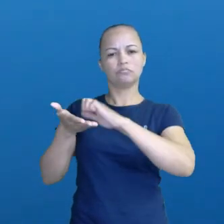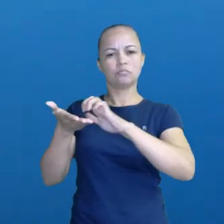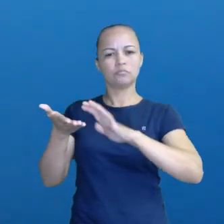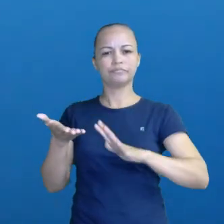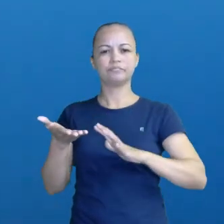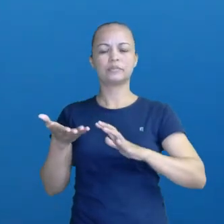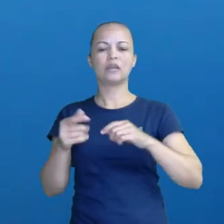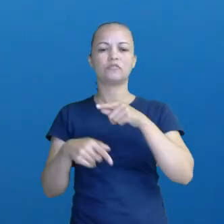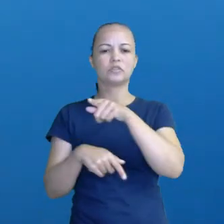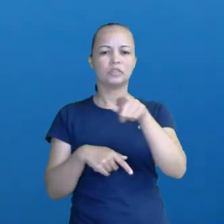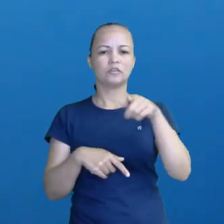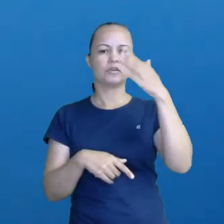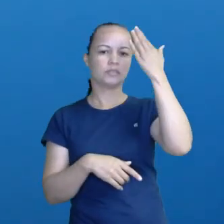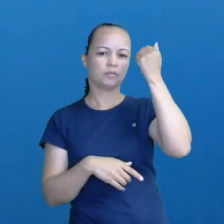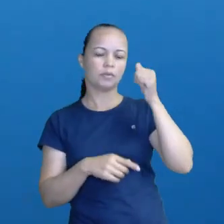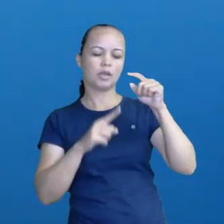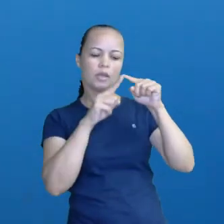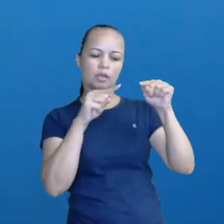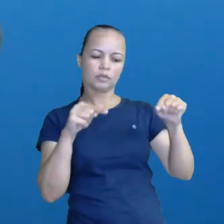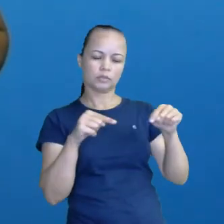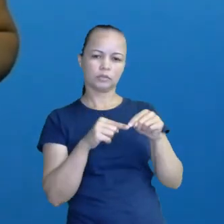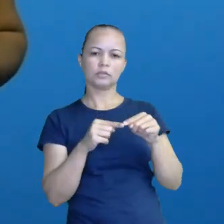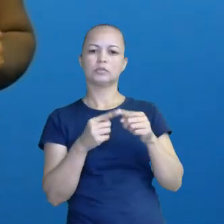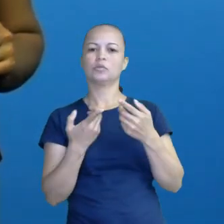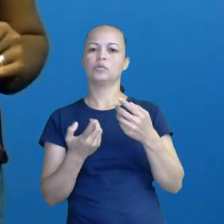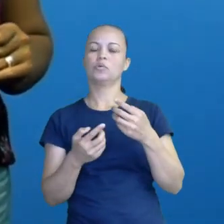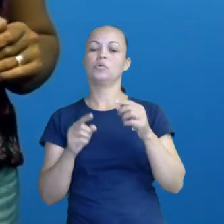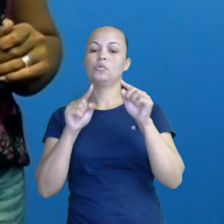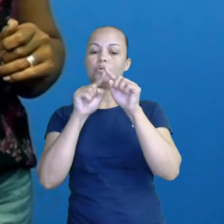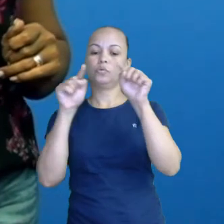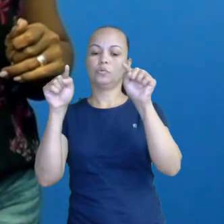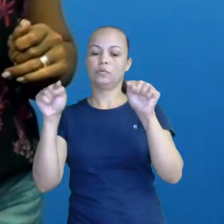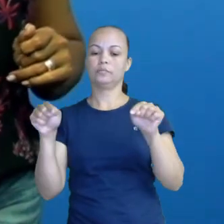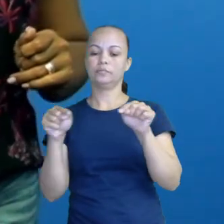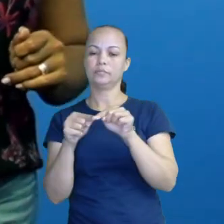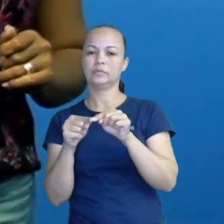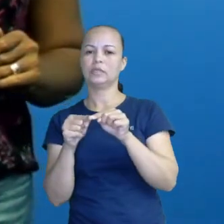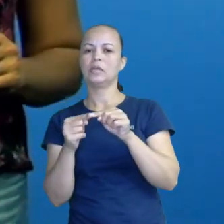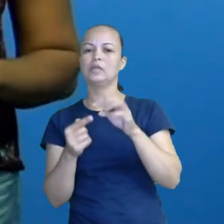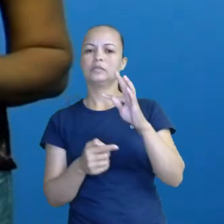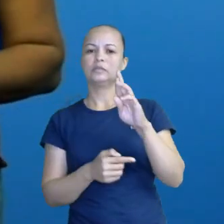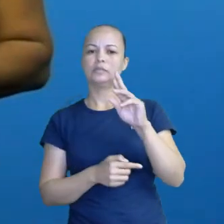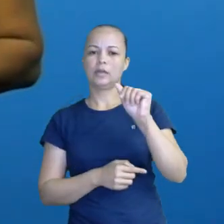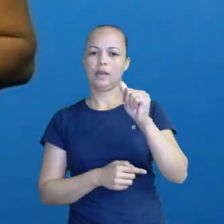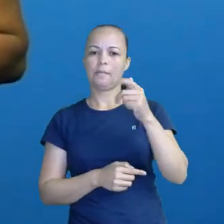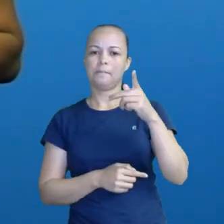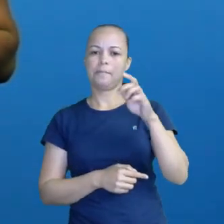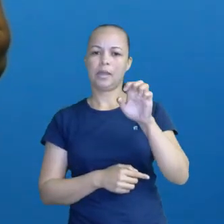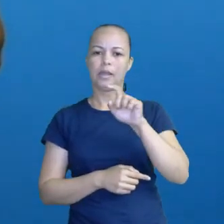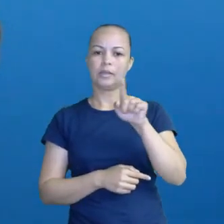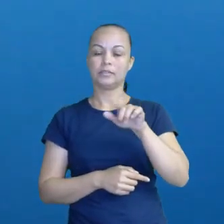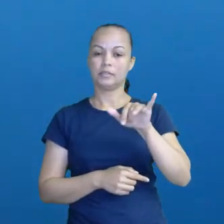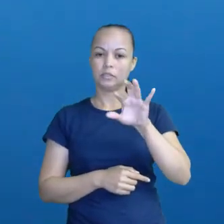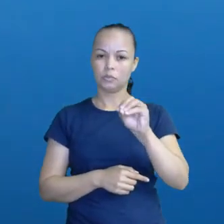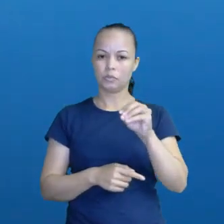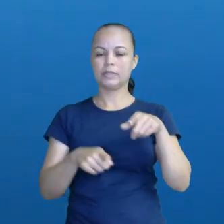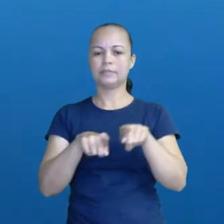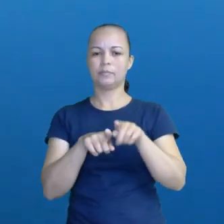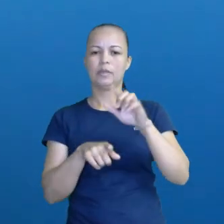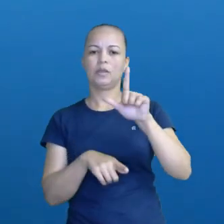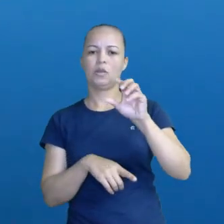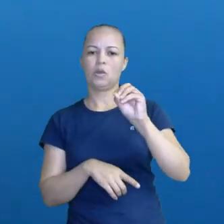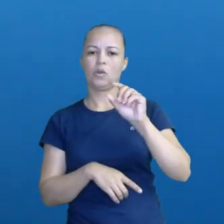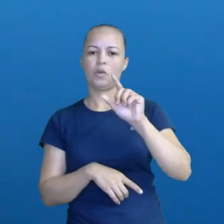saber a fórmula do Triângulo do retângulo do trapézio e do losango Ok